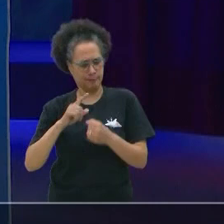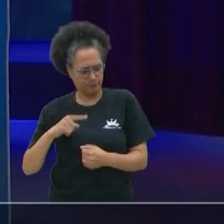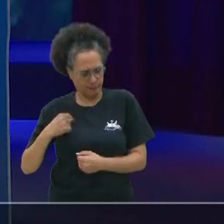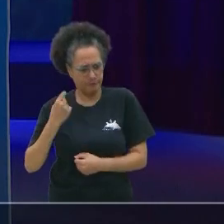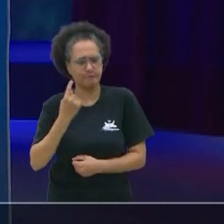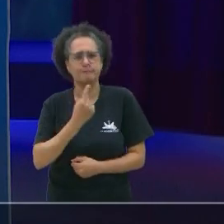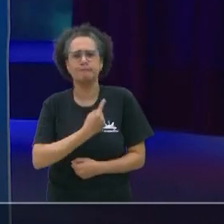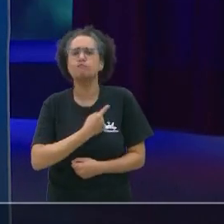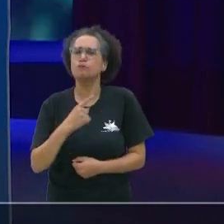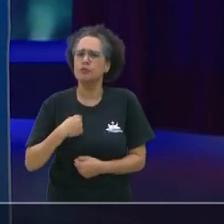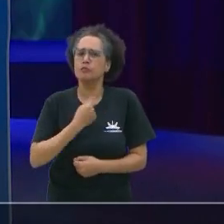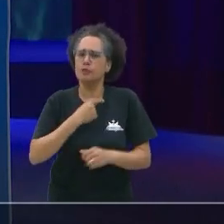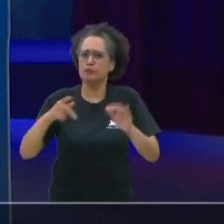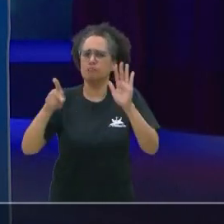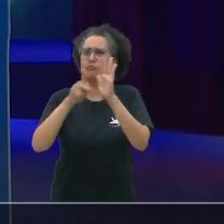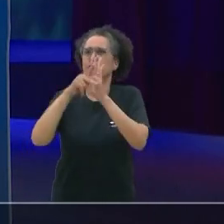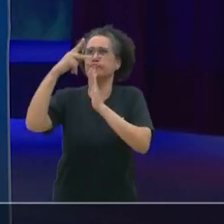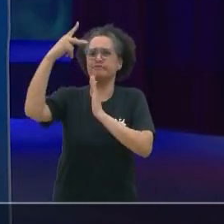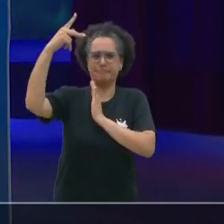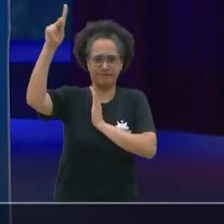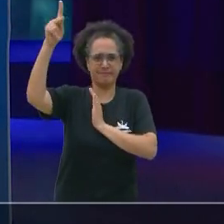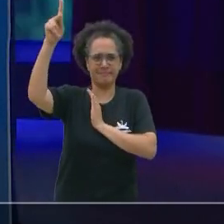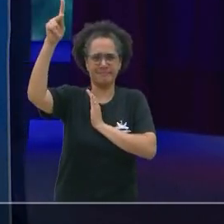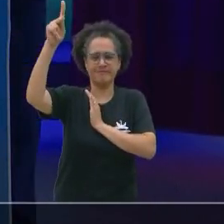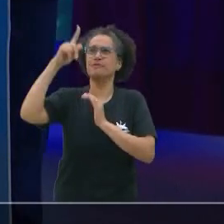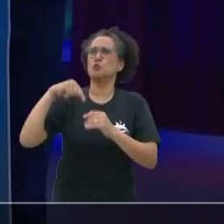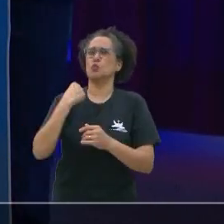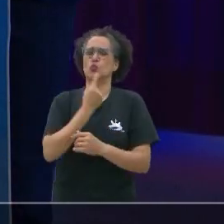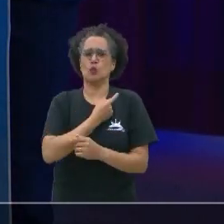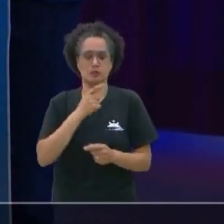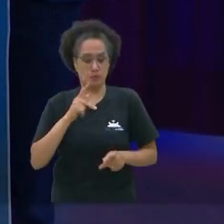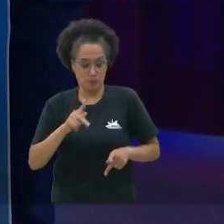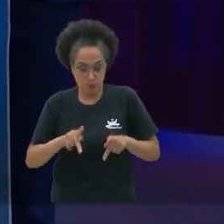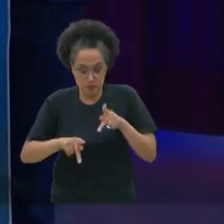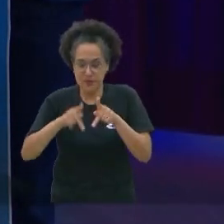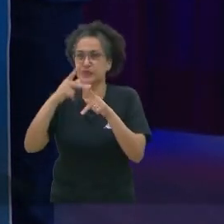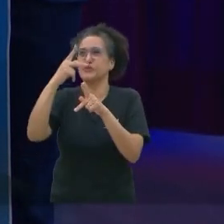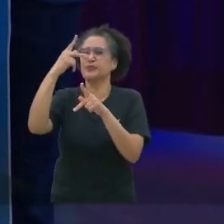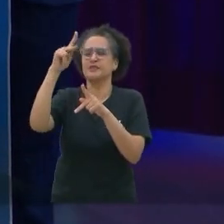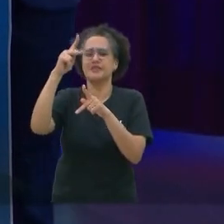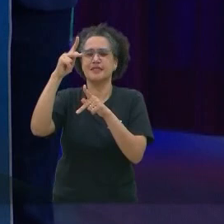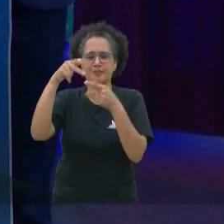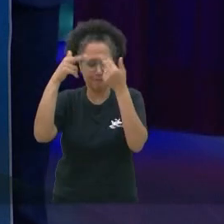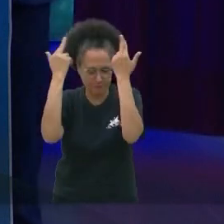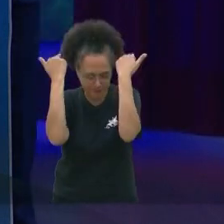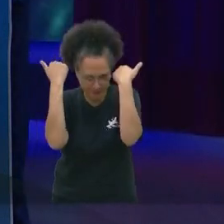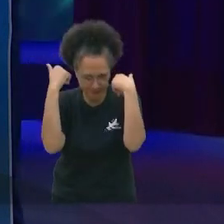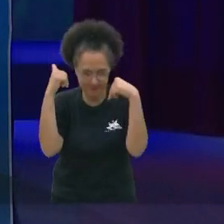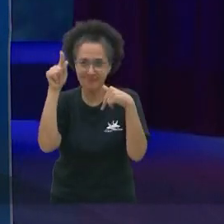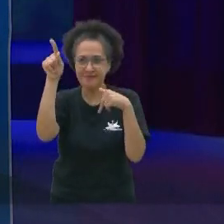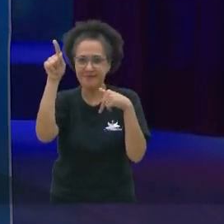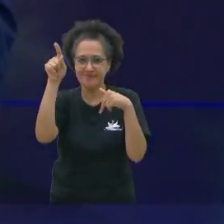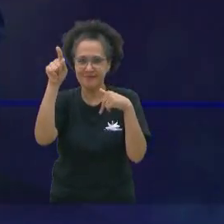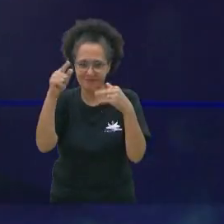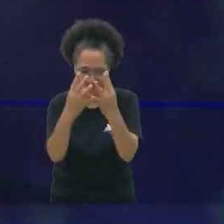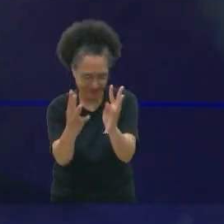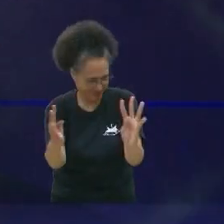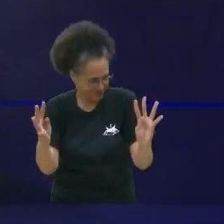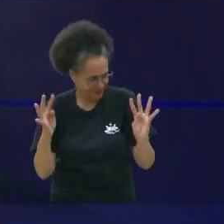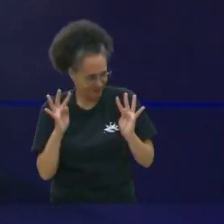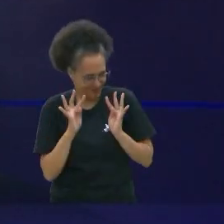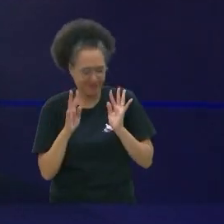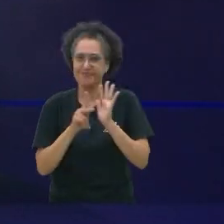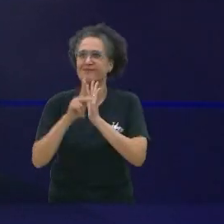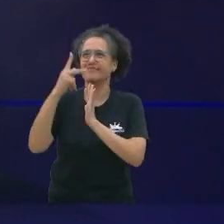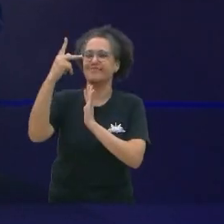Ele pertencemos. Somos seu povo, o rebanho do seu pasto. Entrai por